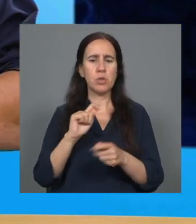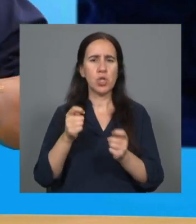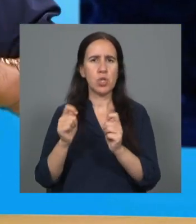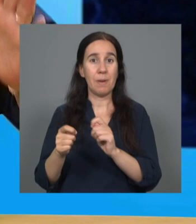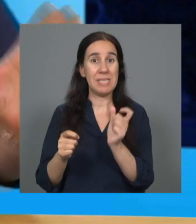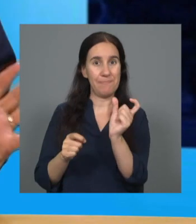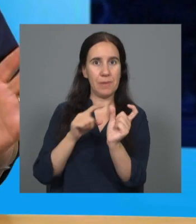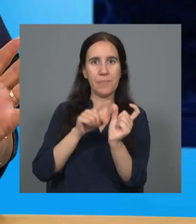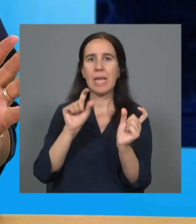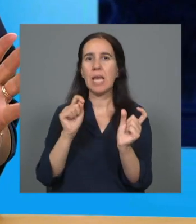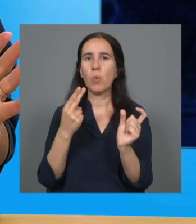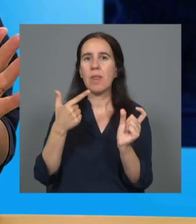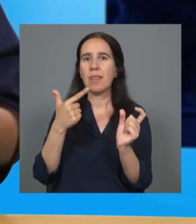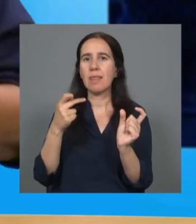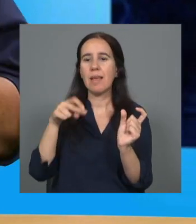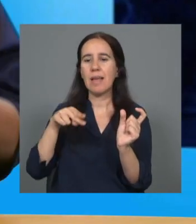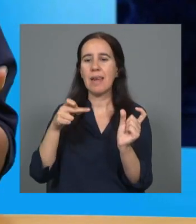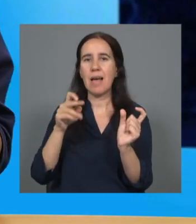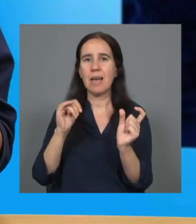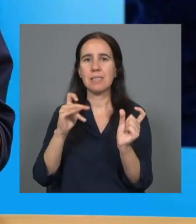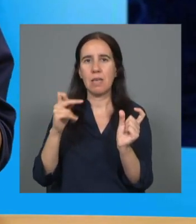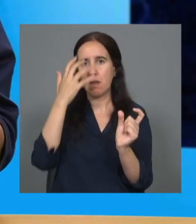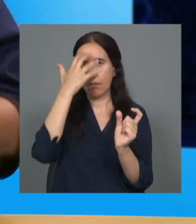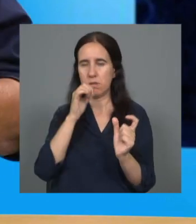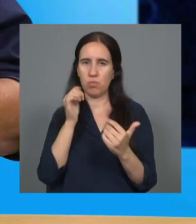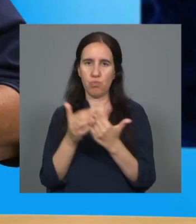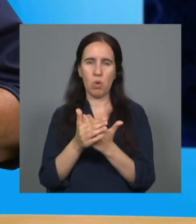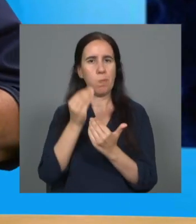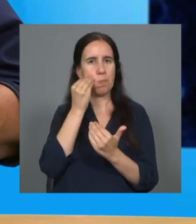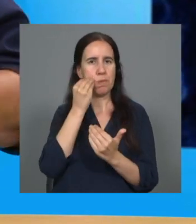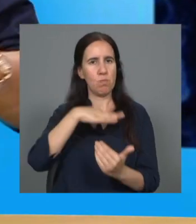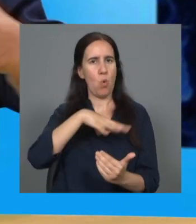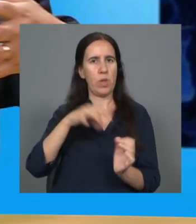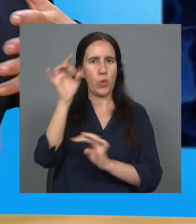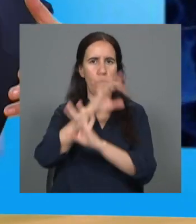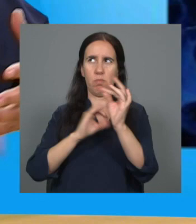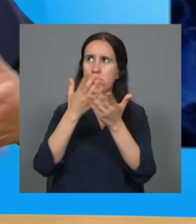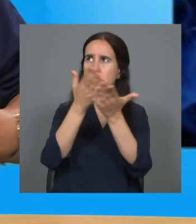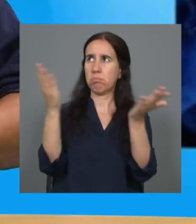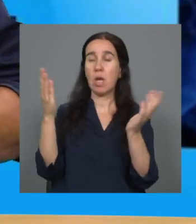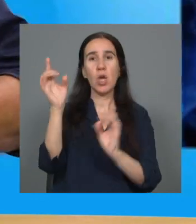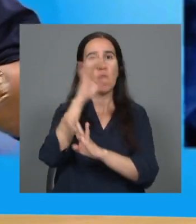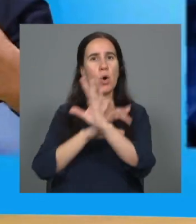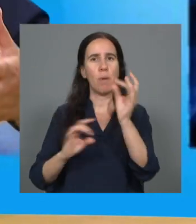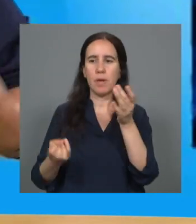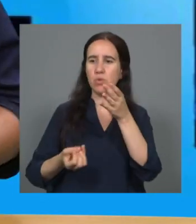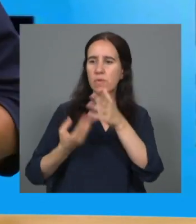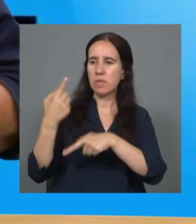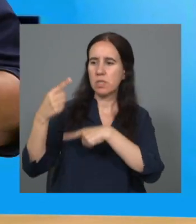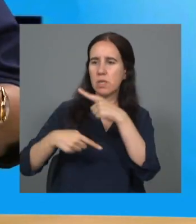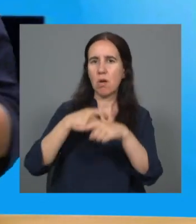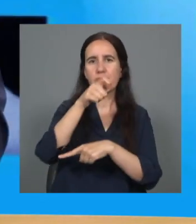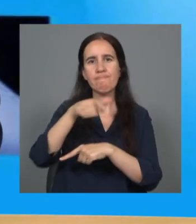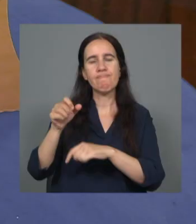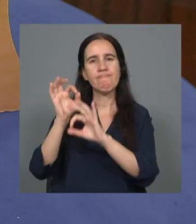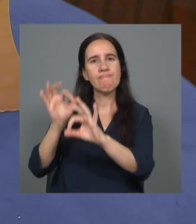um padrão a nível mundial e a nível europeu. A Europa é, digamos, o berço da civilização, do humanismo, da